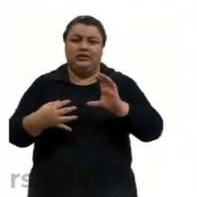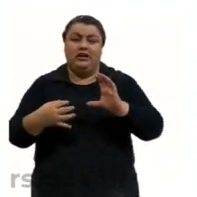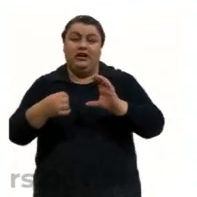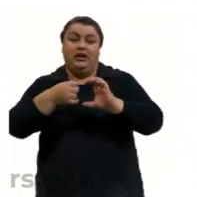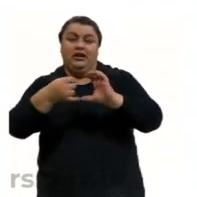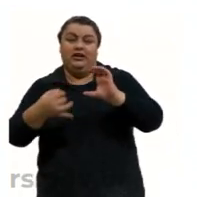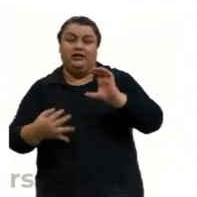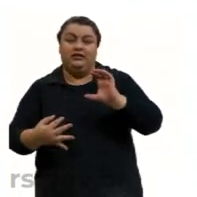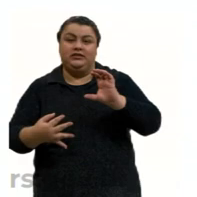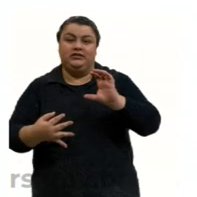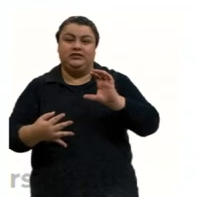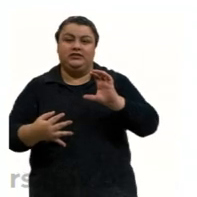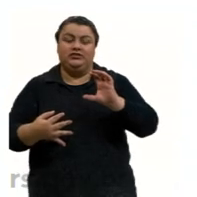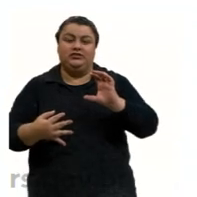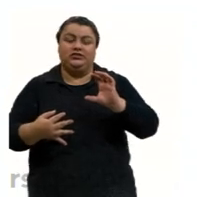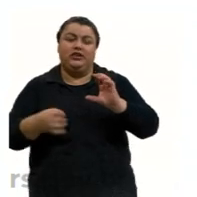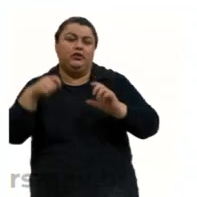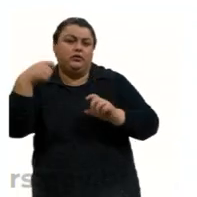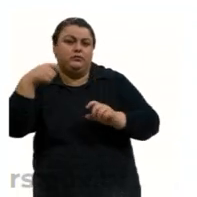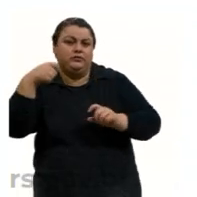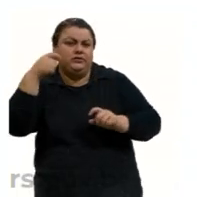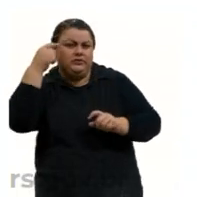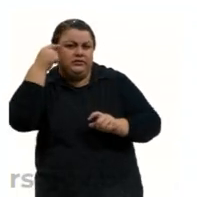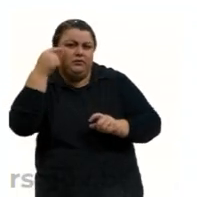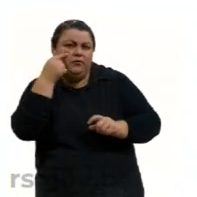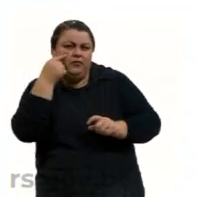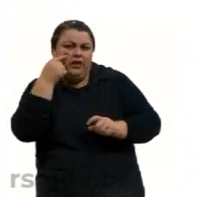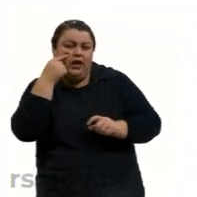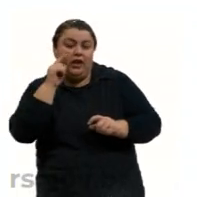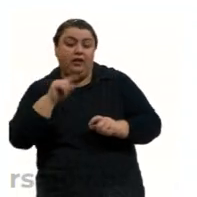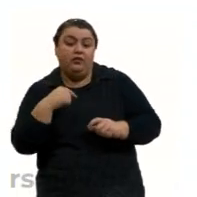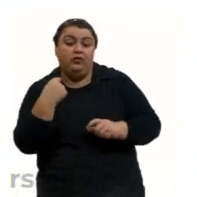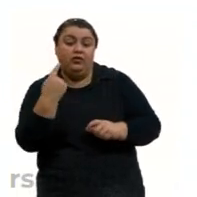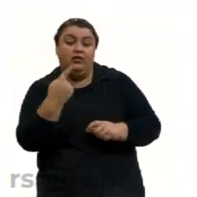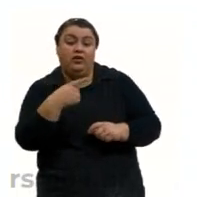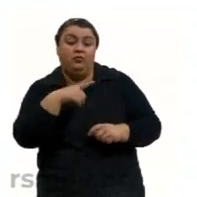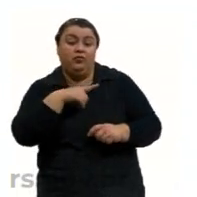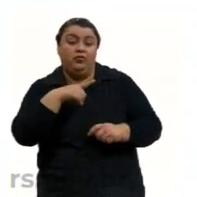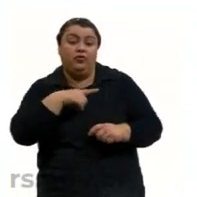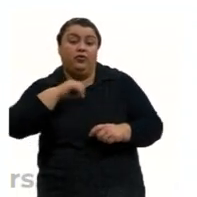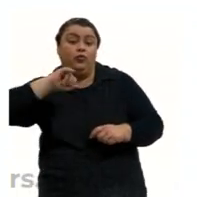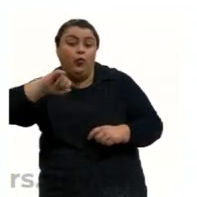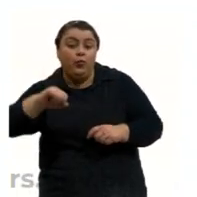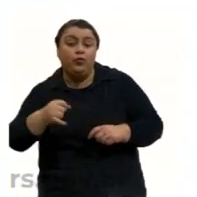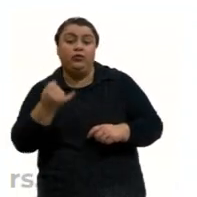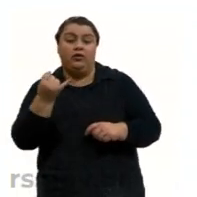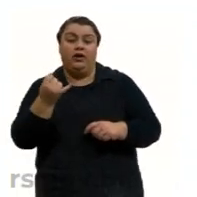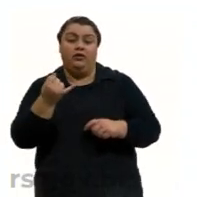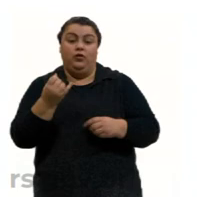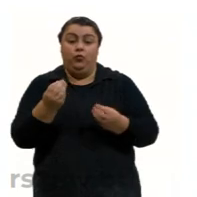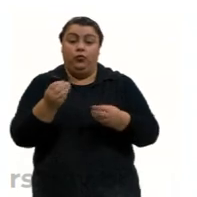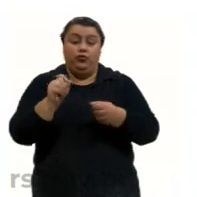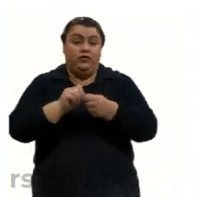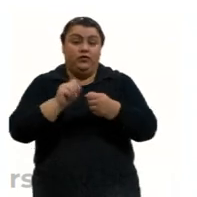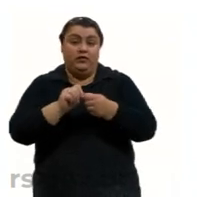nós precisamos refletir as nossas opções que muitas que nós fazemos em nossa vida você por exemplo vai